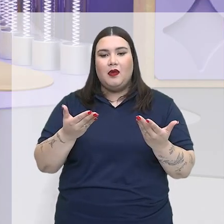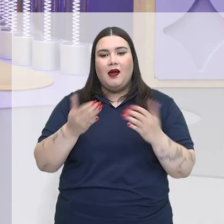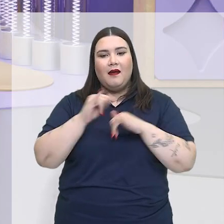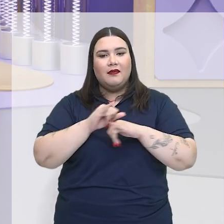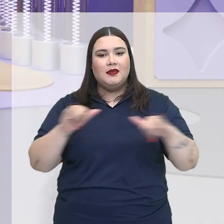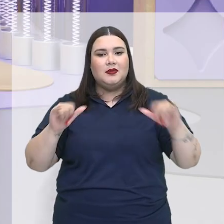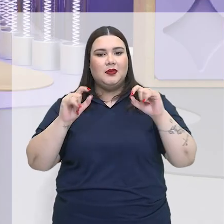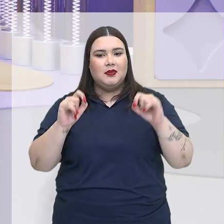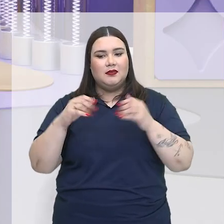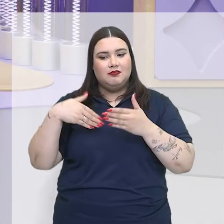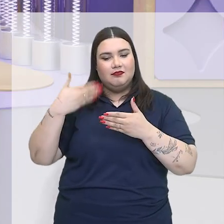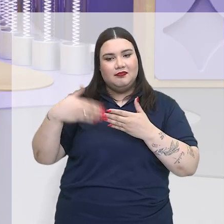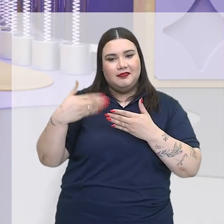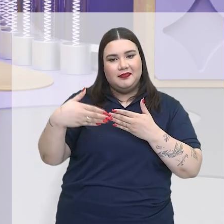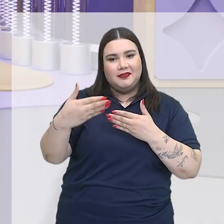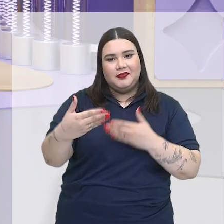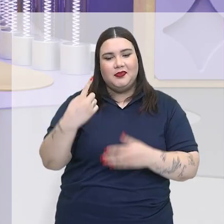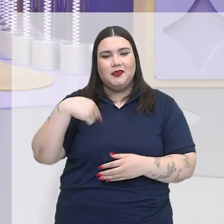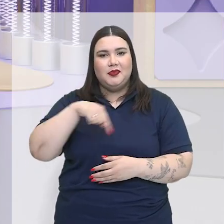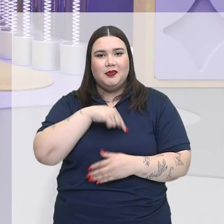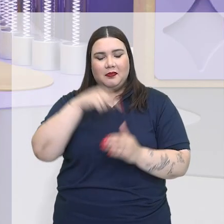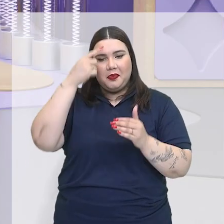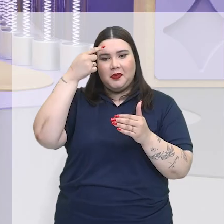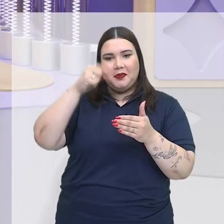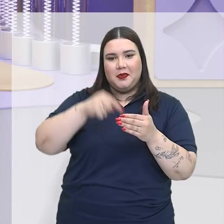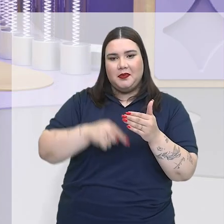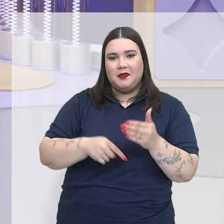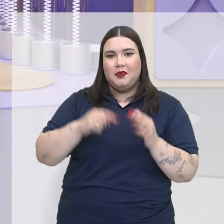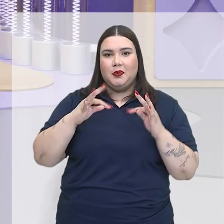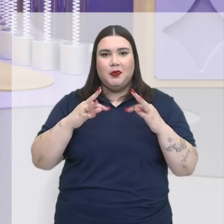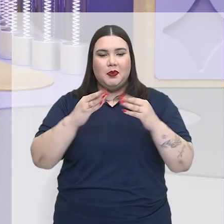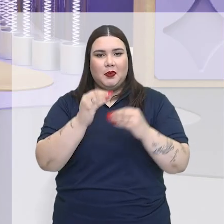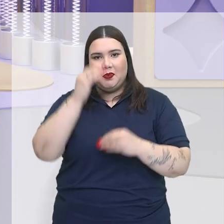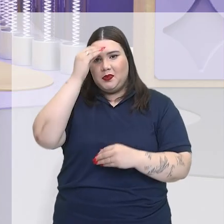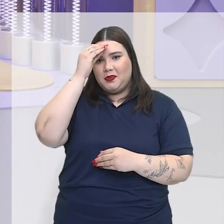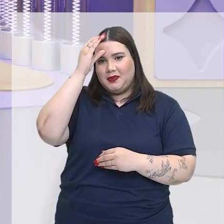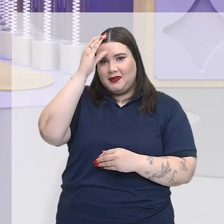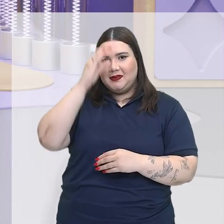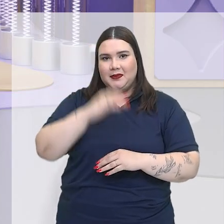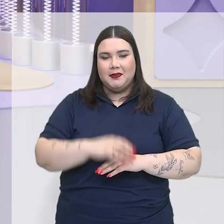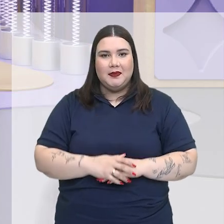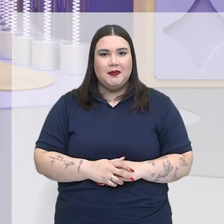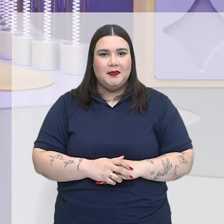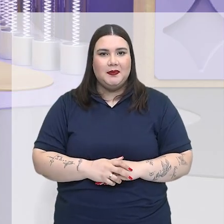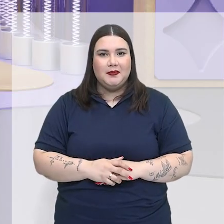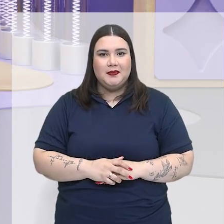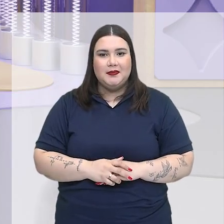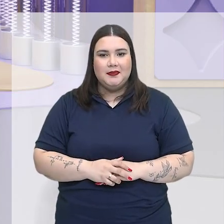juntas, nos próximos passos, aprofundarmos tudo isso e mais um pouco.